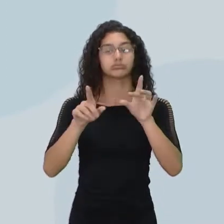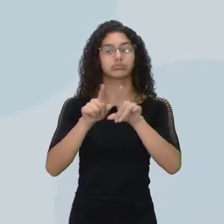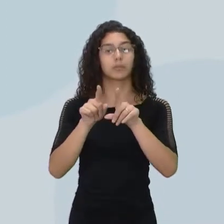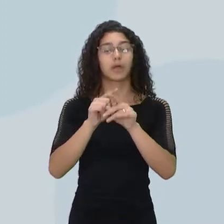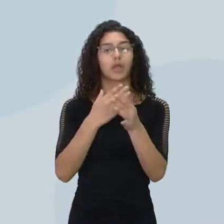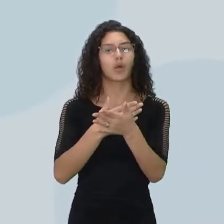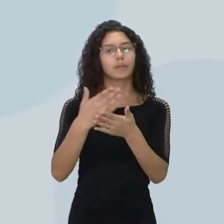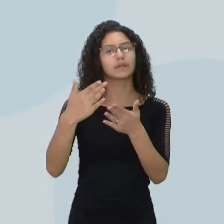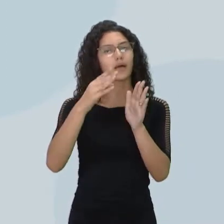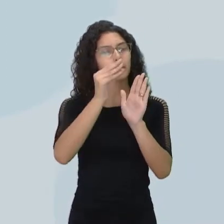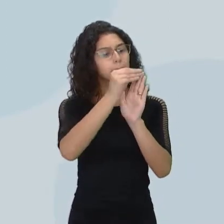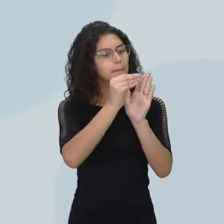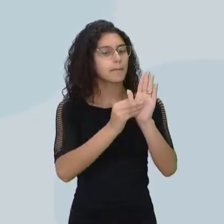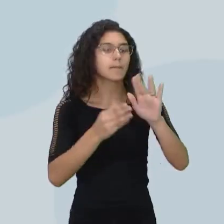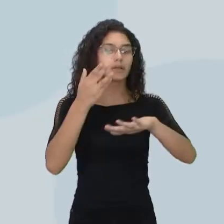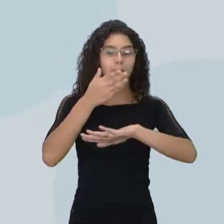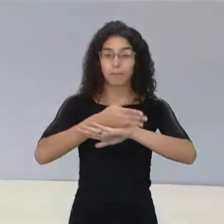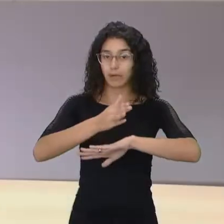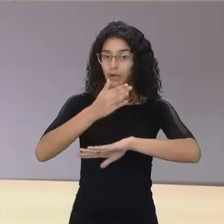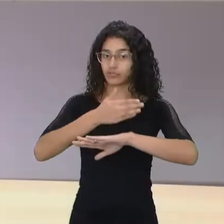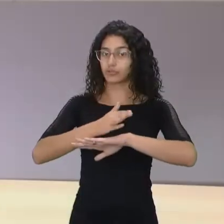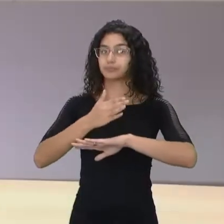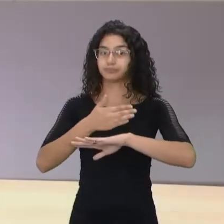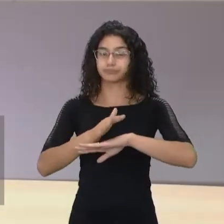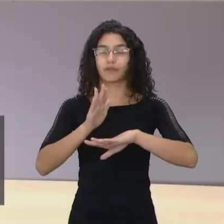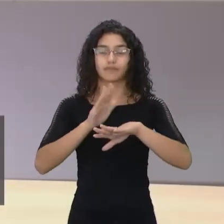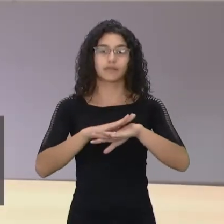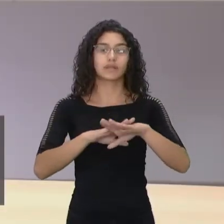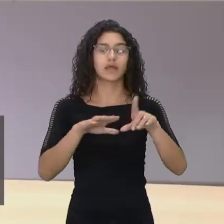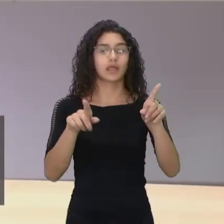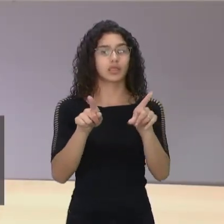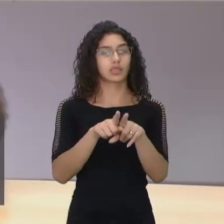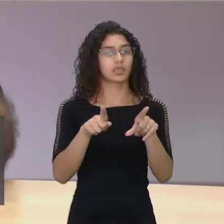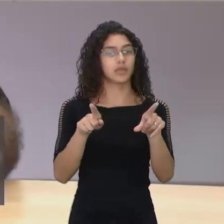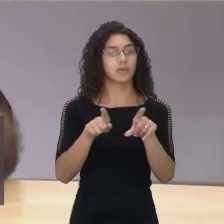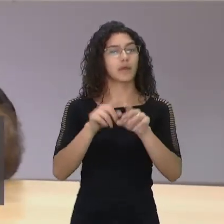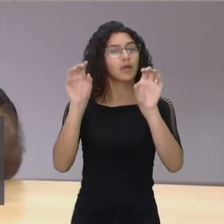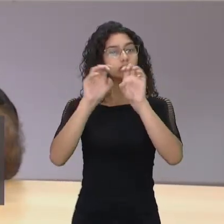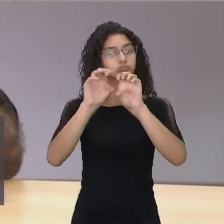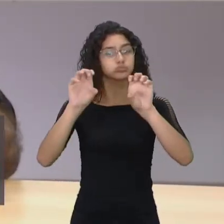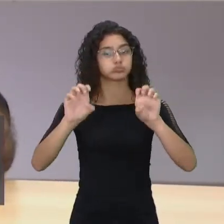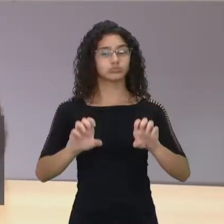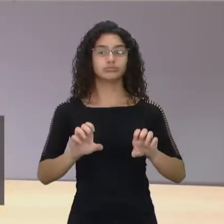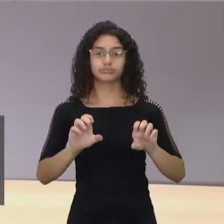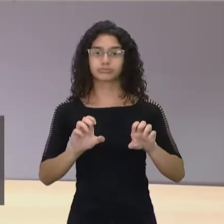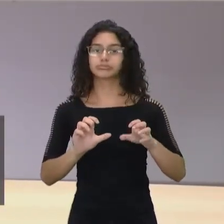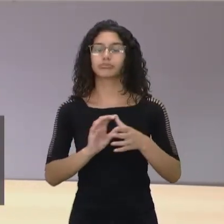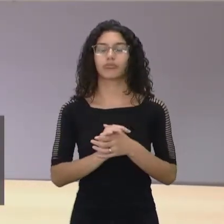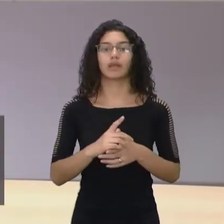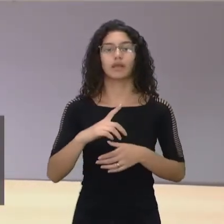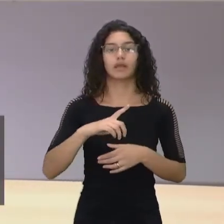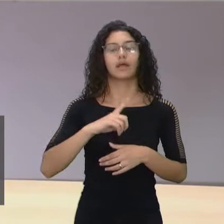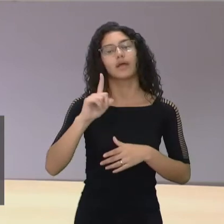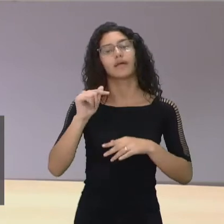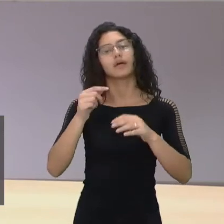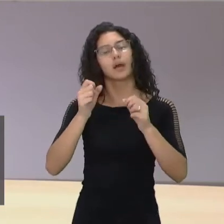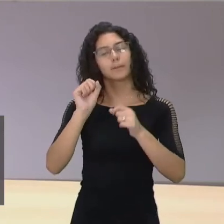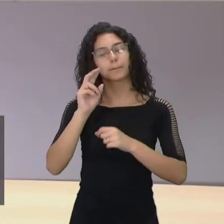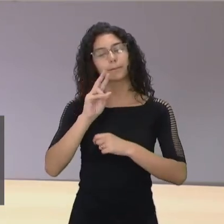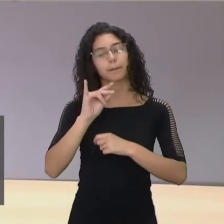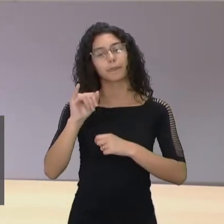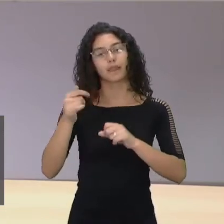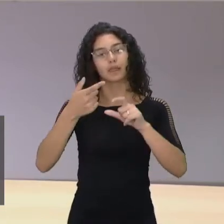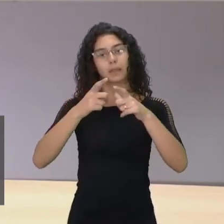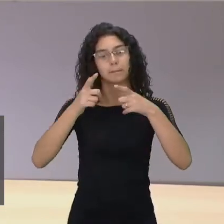a colocar na prática, trabalhando também aí eixos estruturantes que vão ampliar